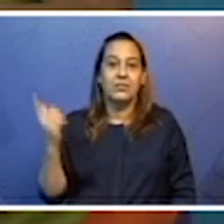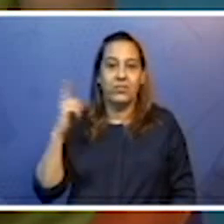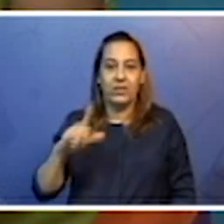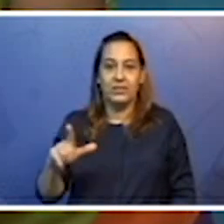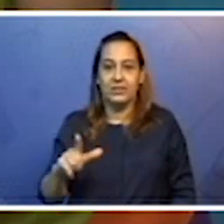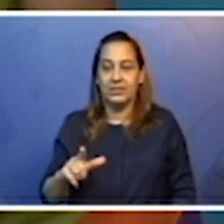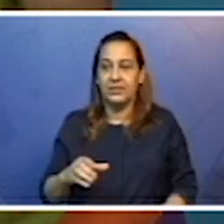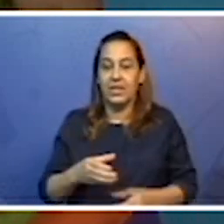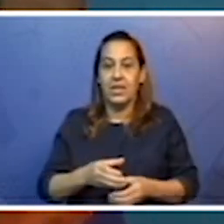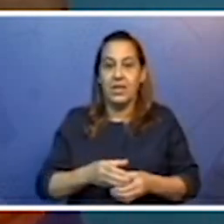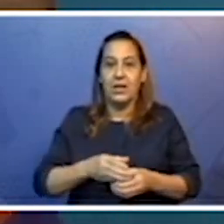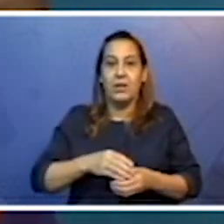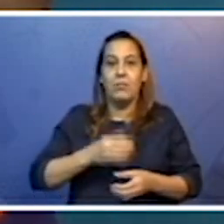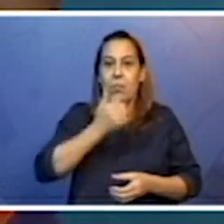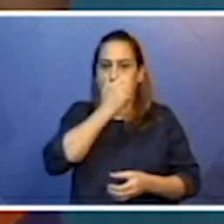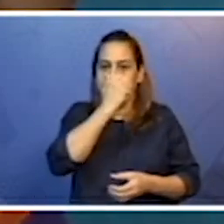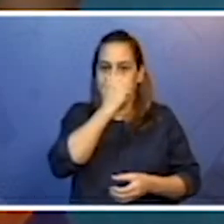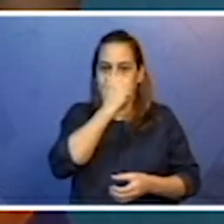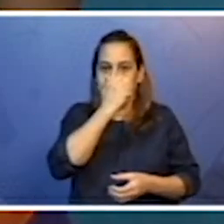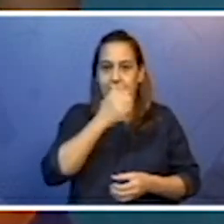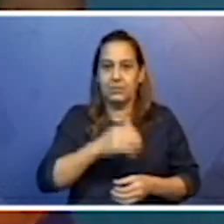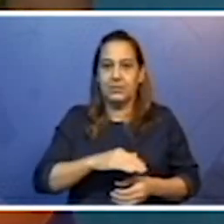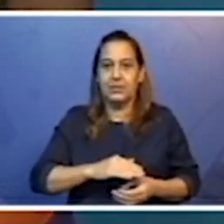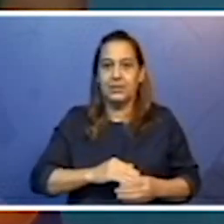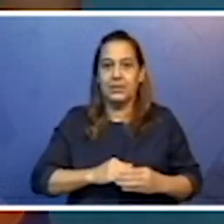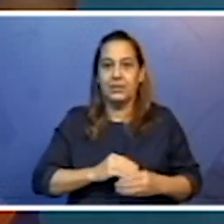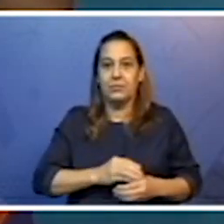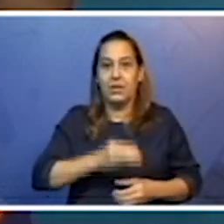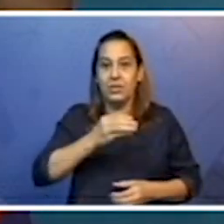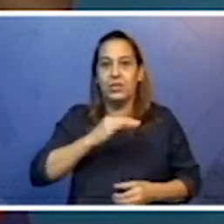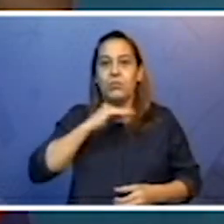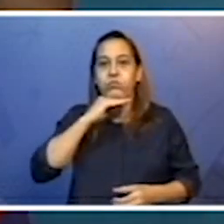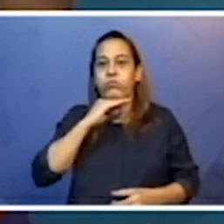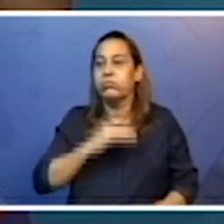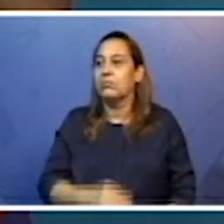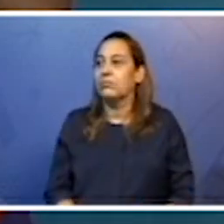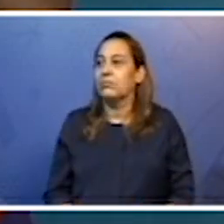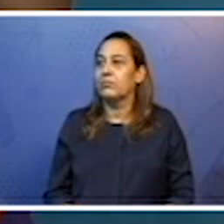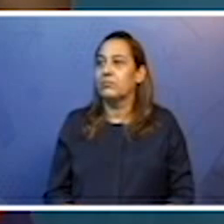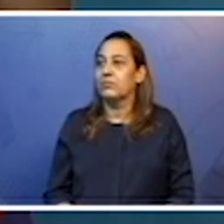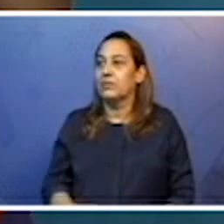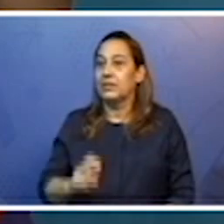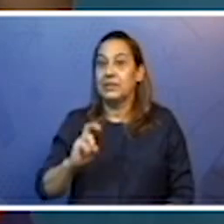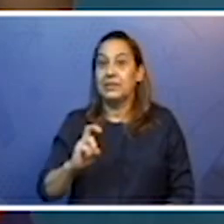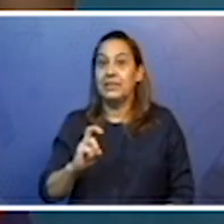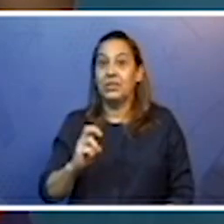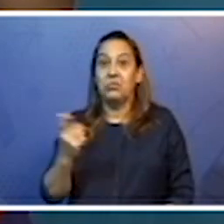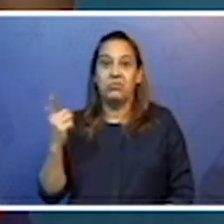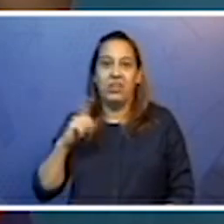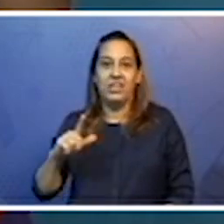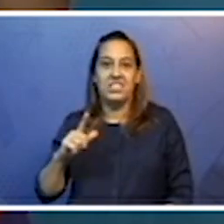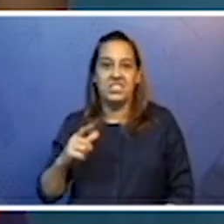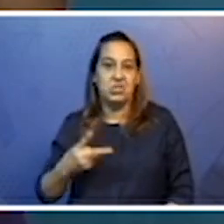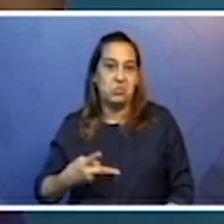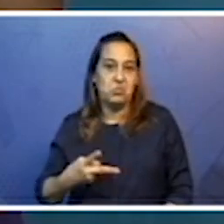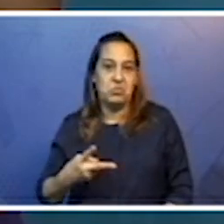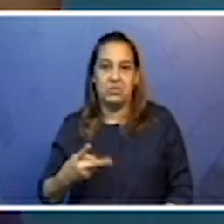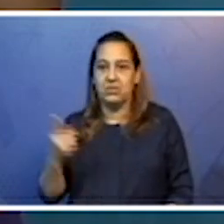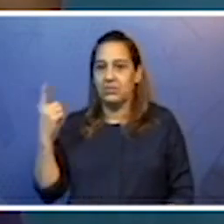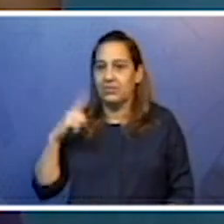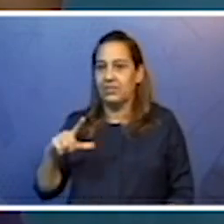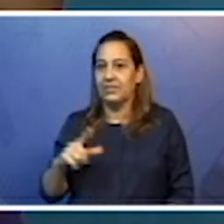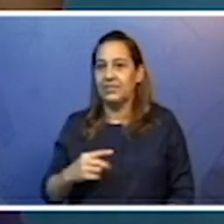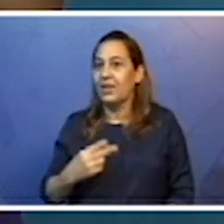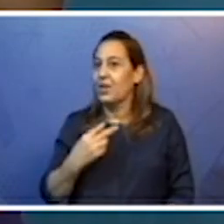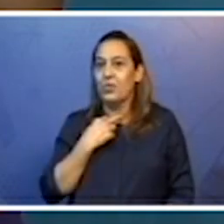Vamos lá. O que que vocês colocaram? 5, 10? Duas. Não